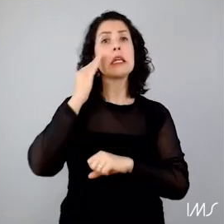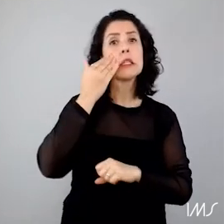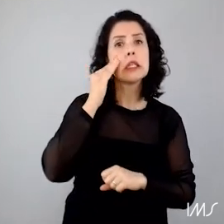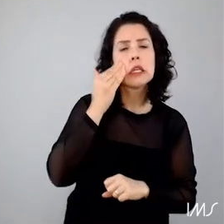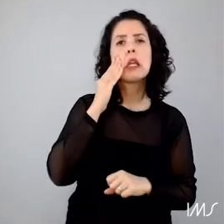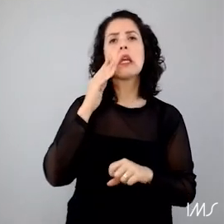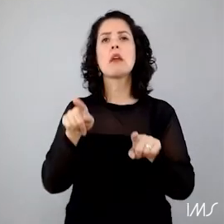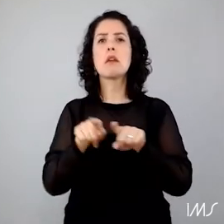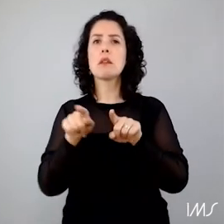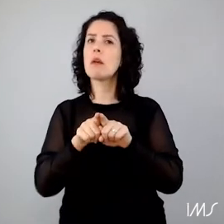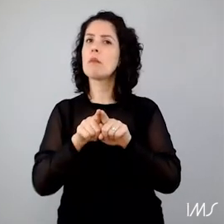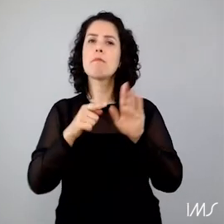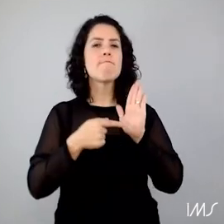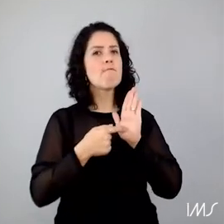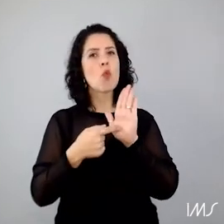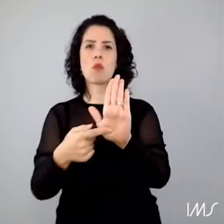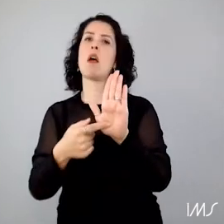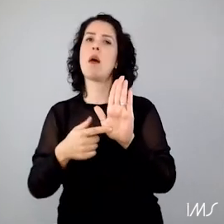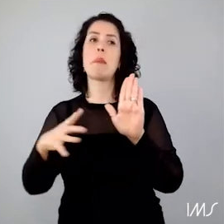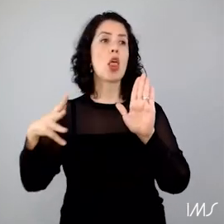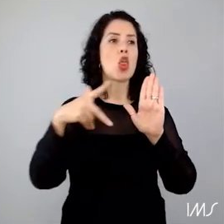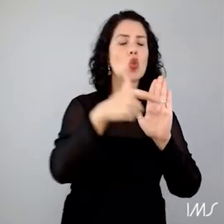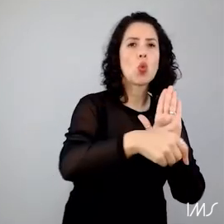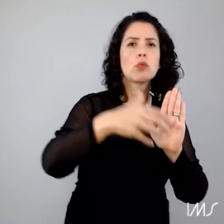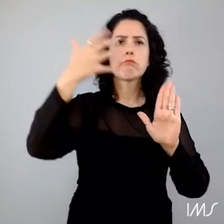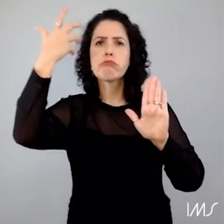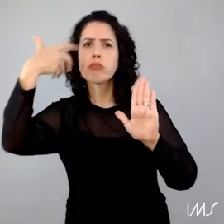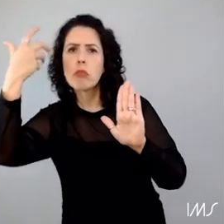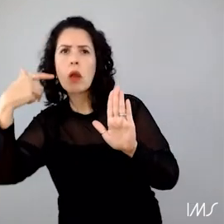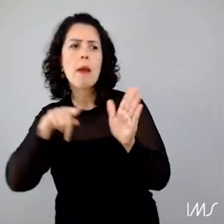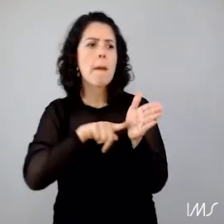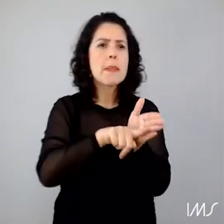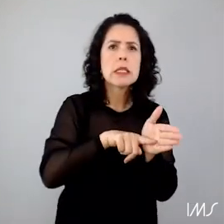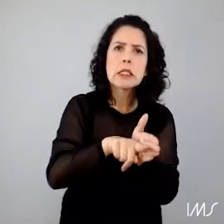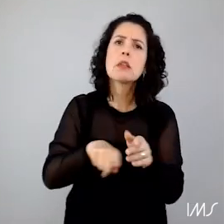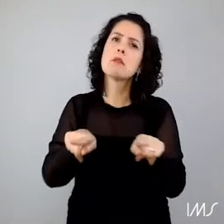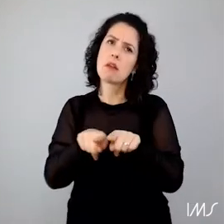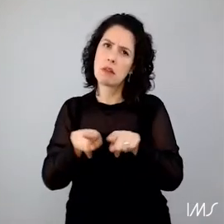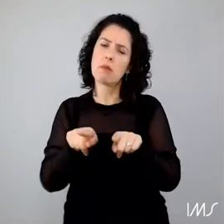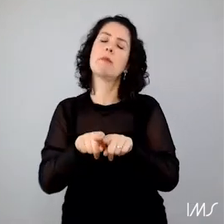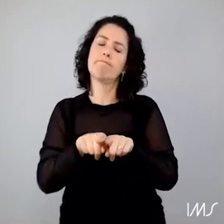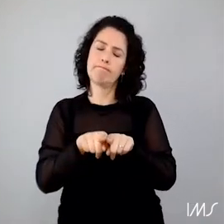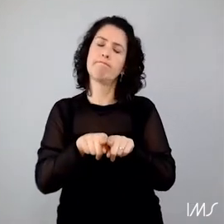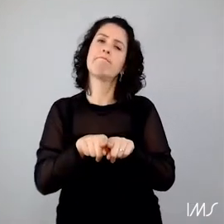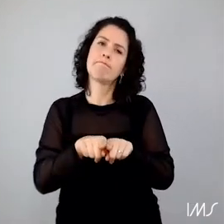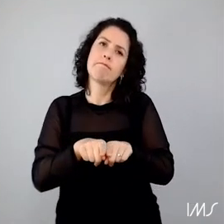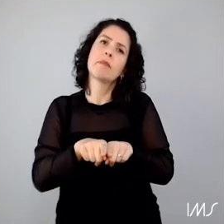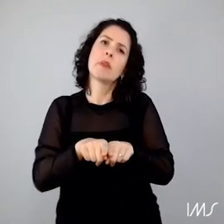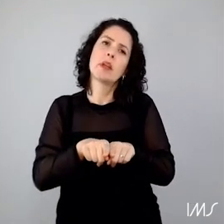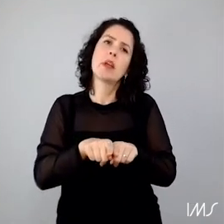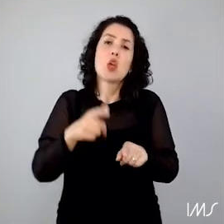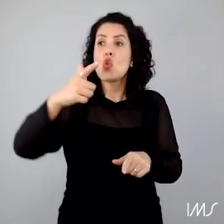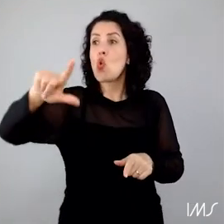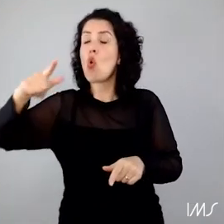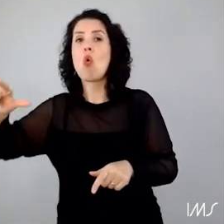pesquisa de terceiros, né, tendo a certeza de que isso é fundamental para o processo cultural. Né. E são esses arquivos